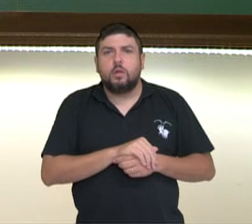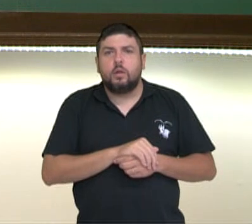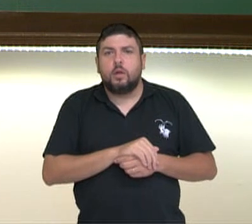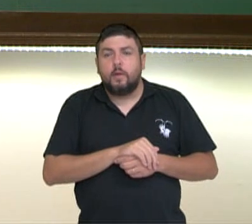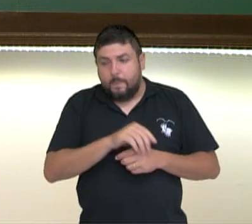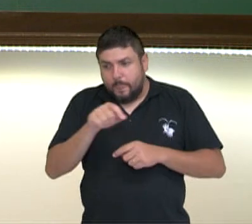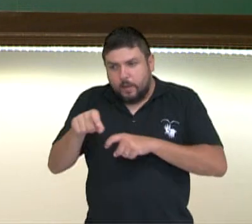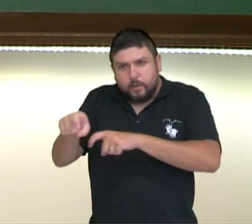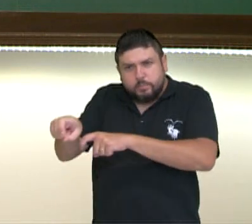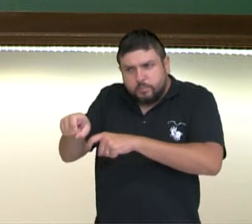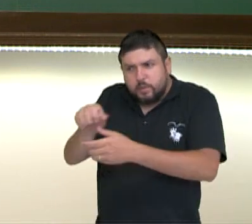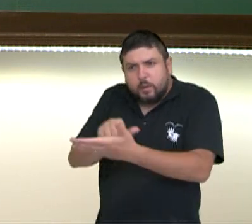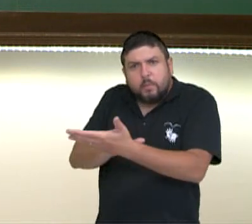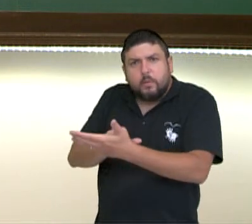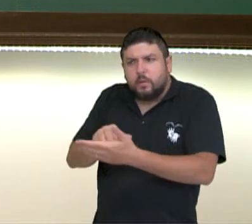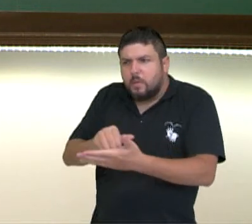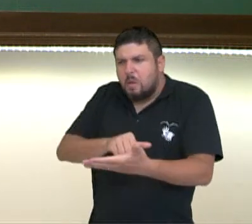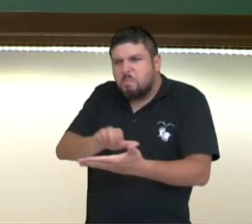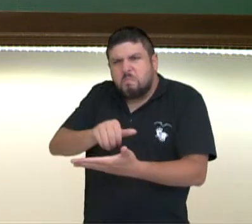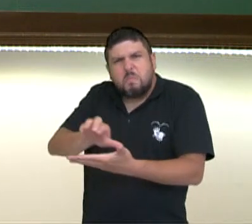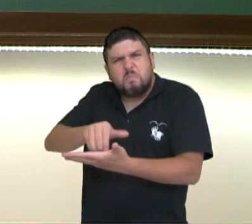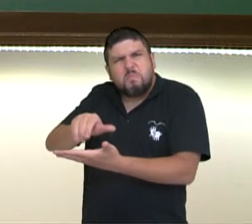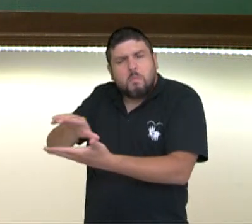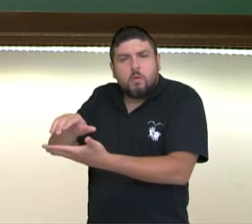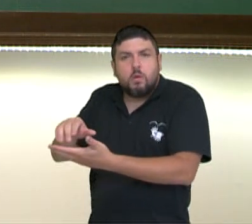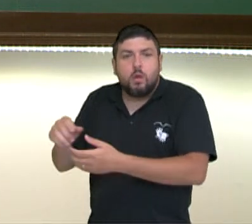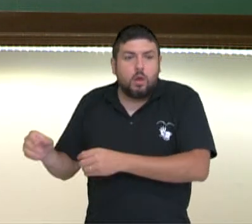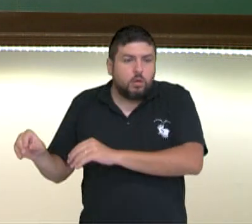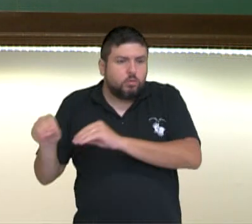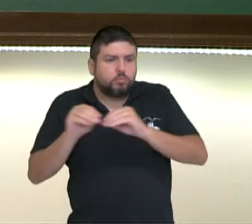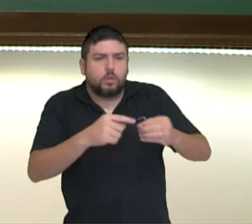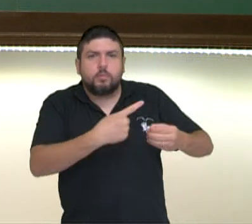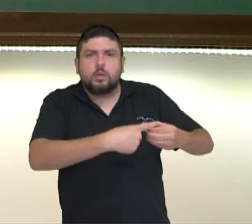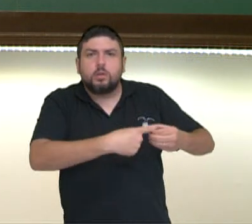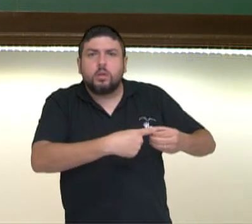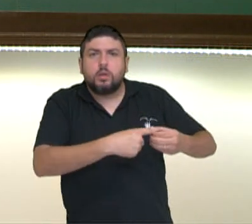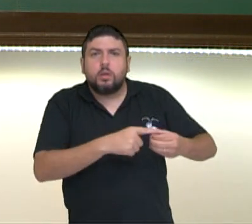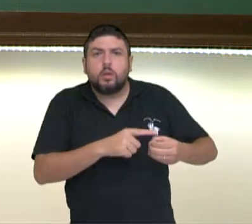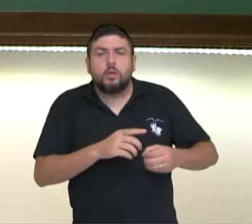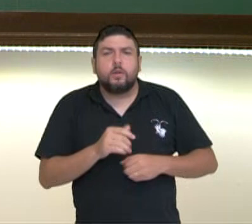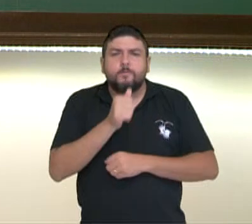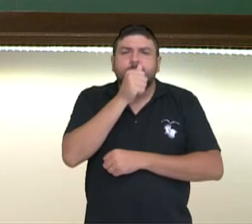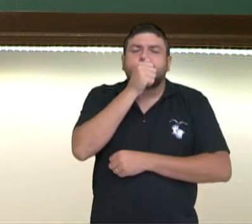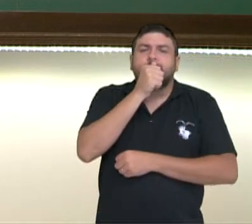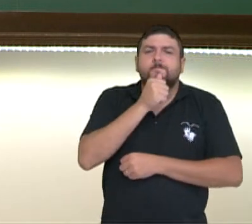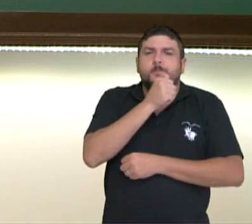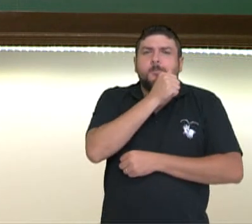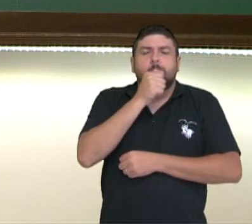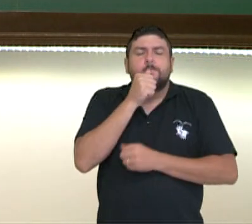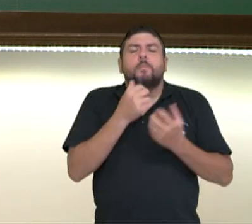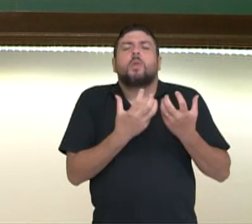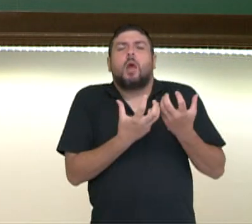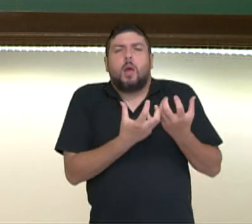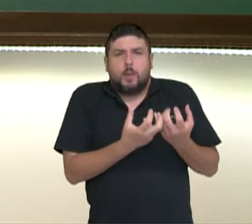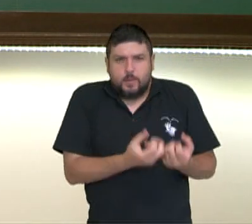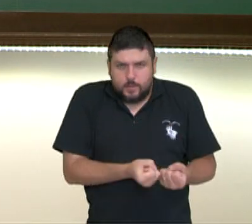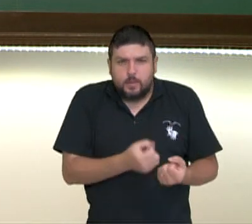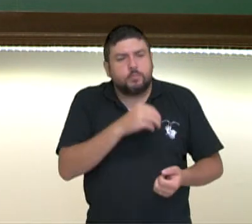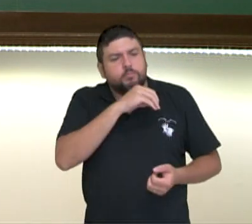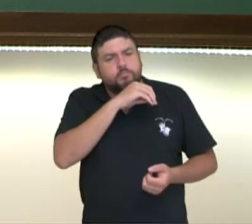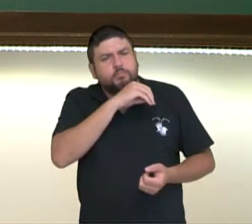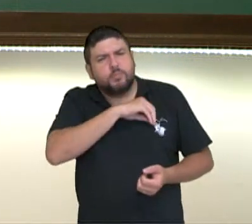que estavam desempregados, que vão acabar aceitando o trabalho nas primeiras fábricas com uma mão de